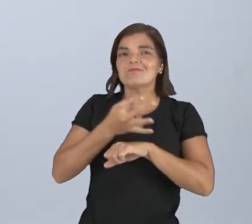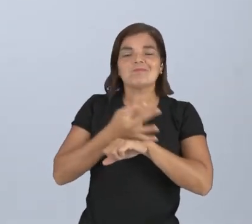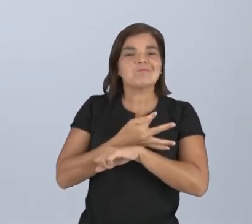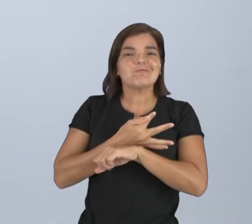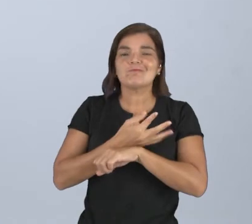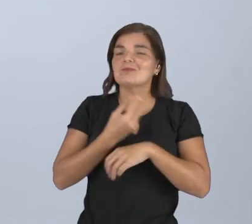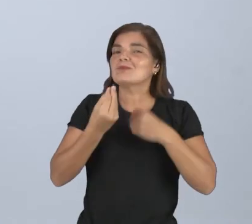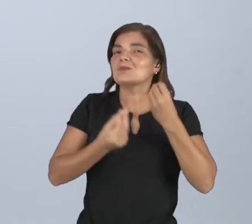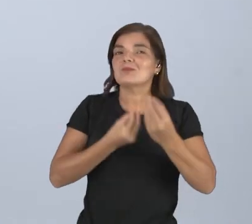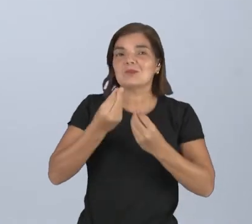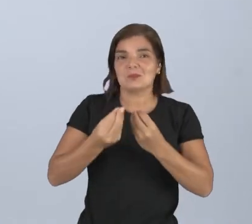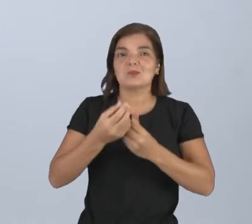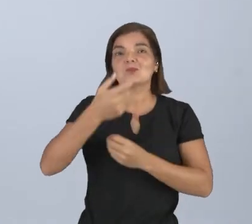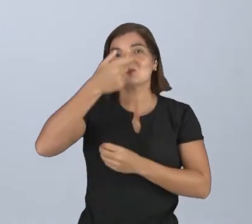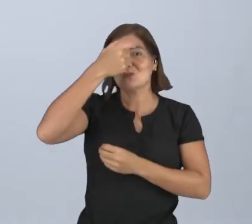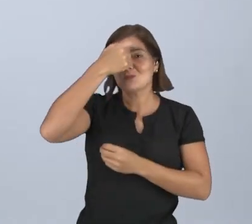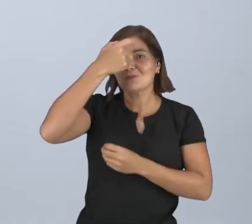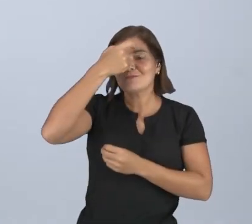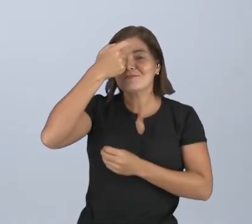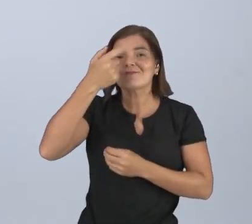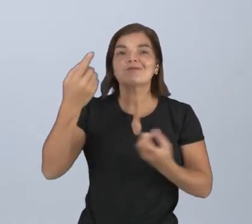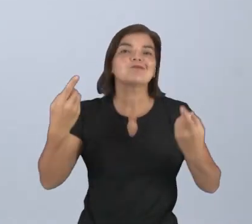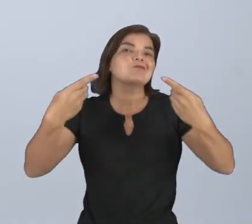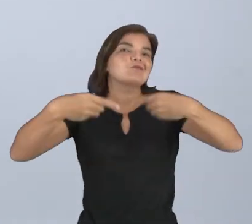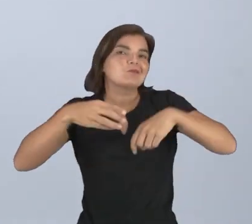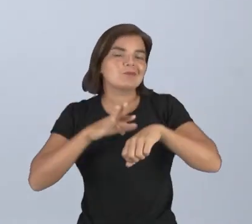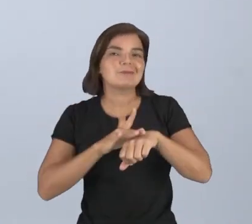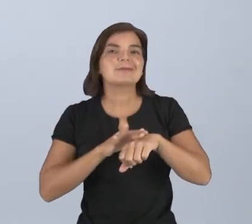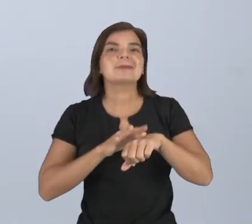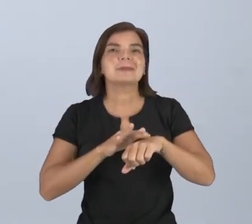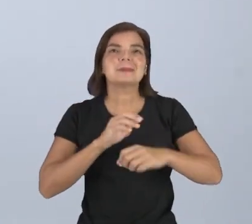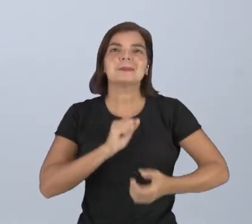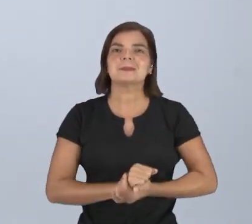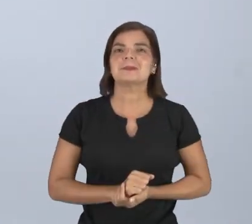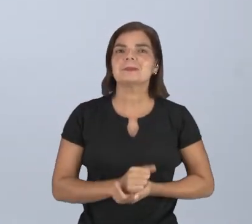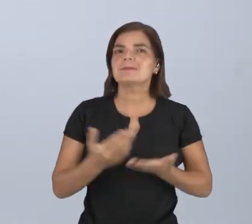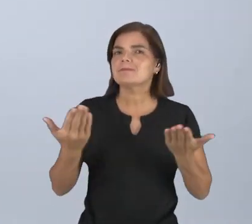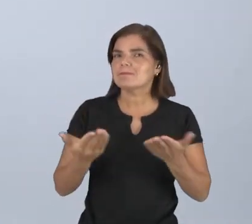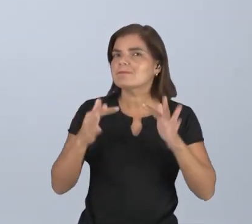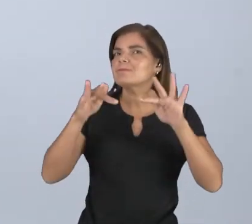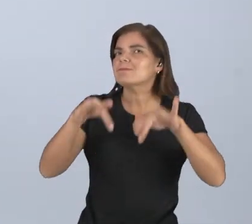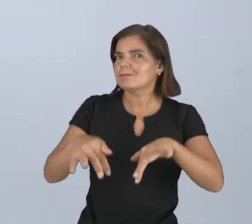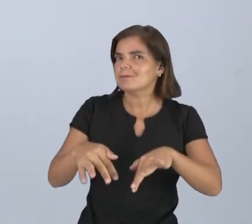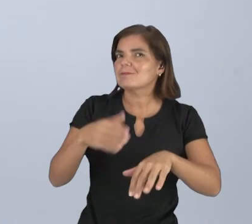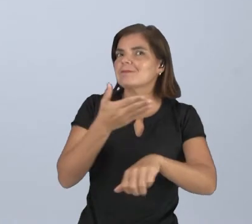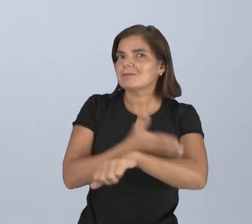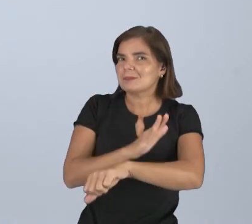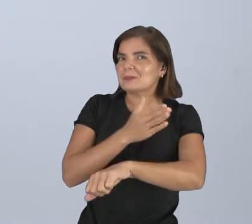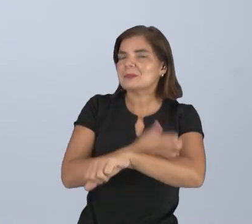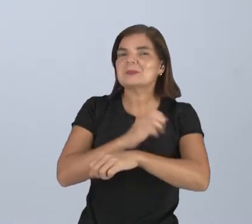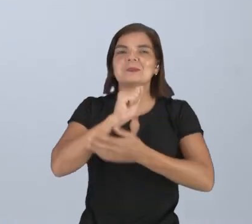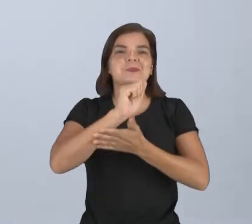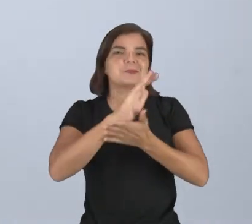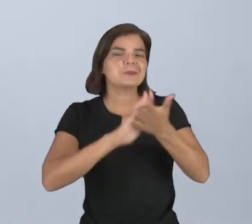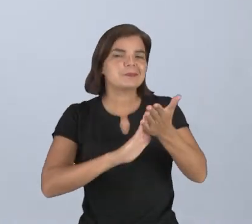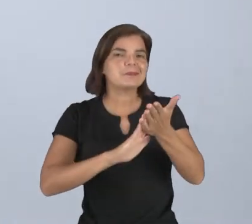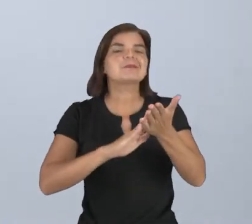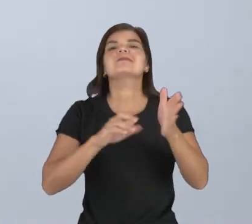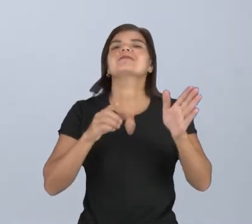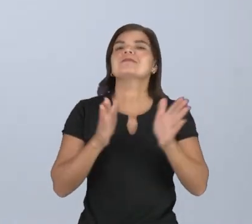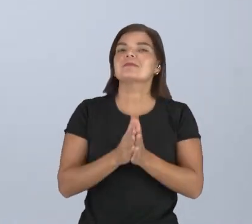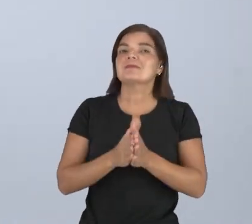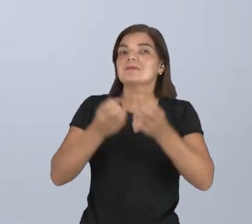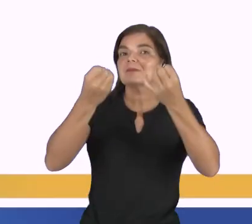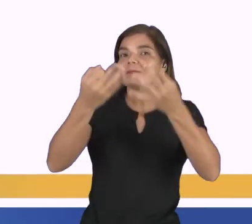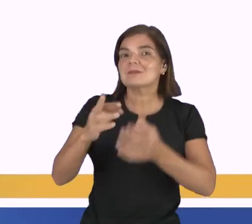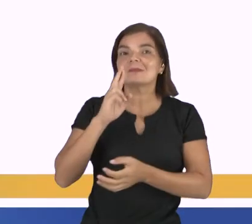né, do sistema imunológico contra aí essas doenças. Pessoal, para terminar, a gente vai fazer aí uma questão bem básica. Acabei